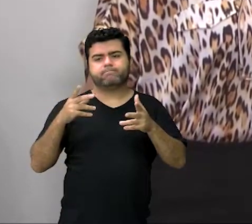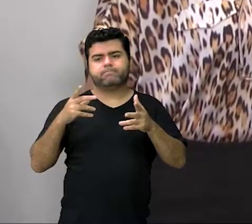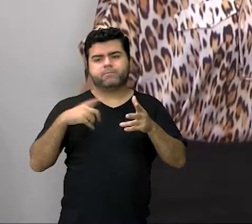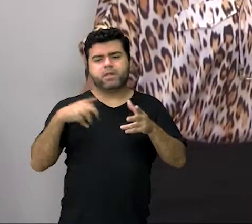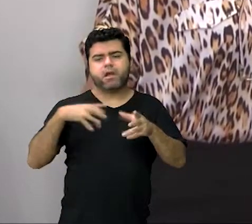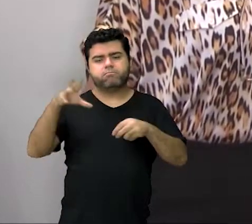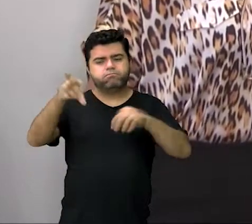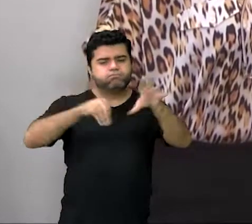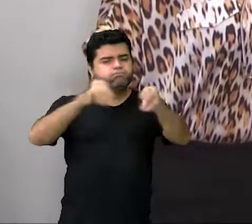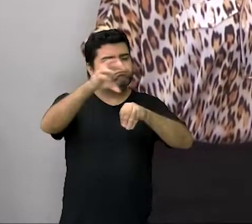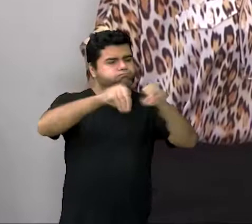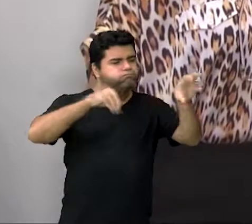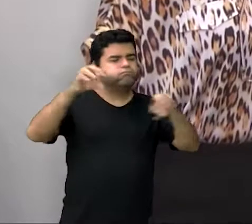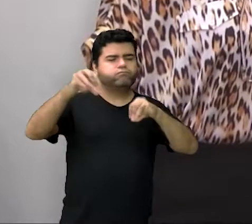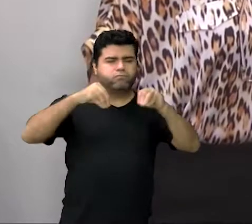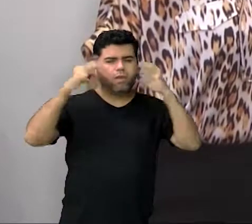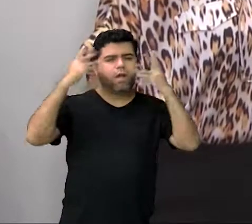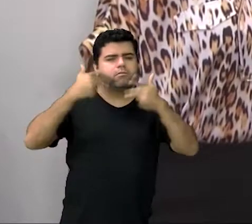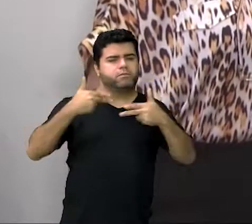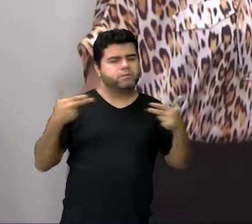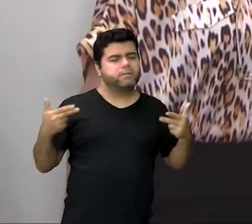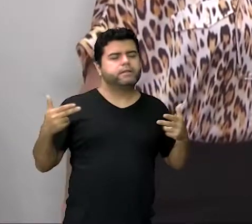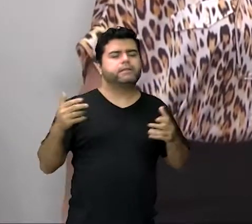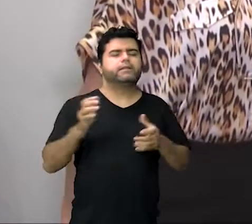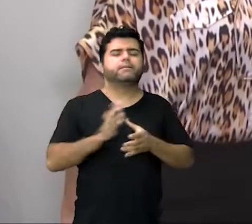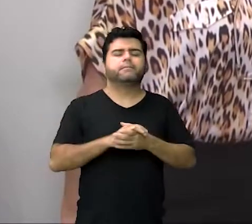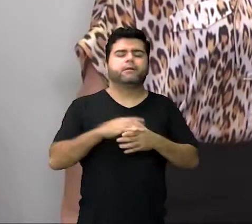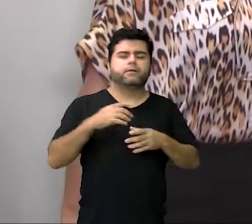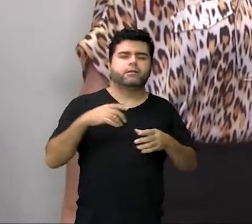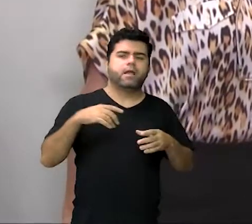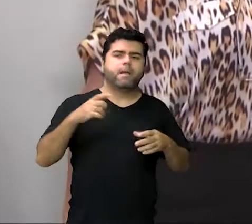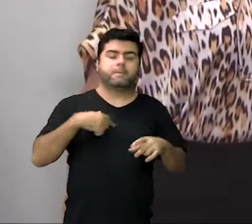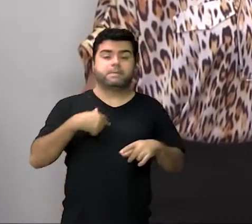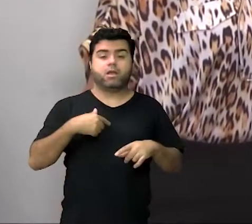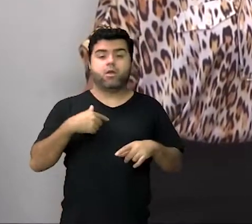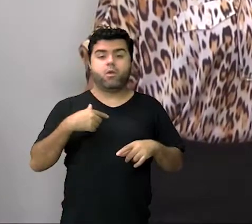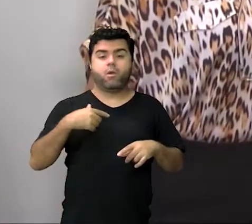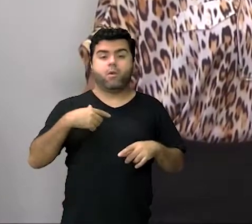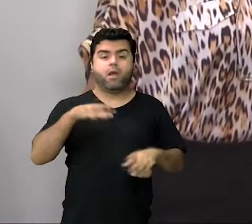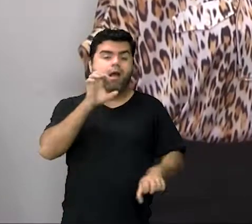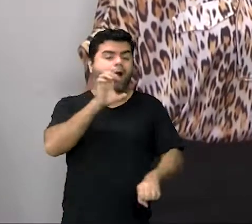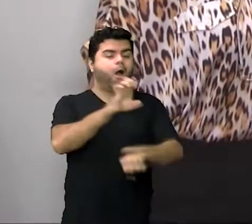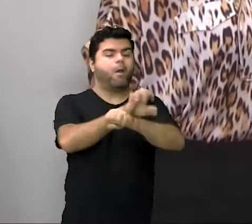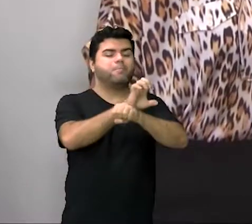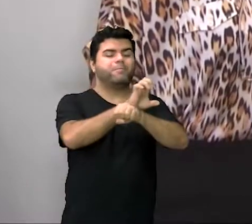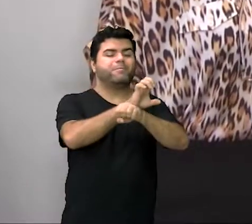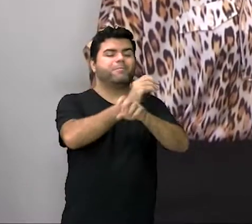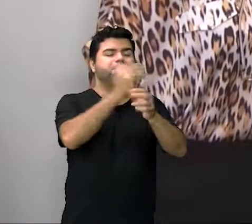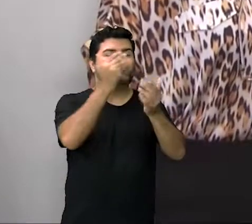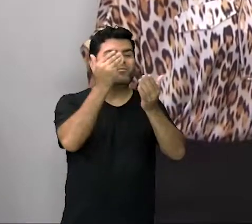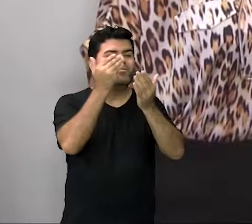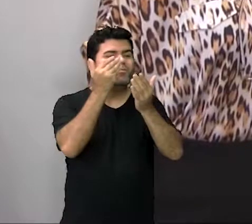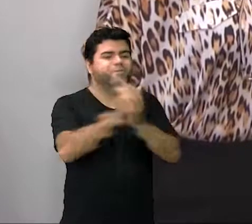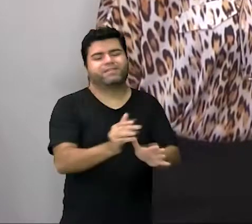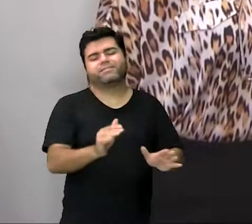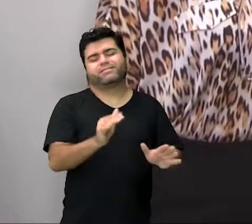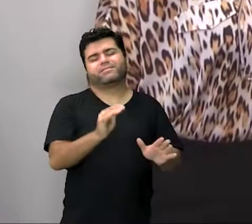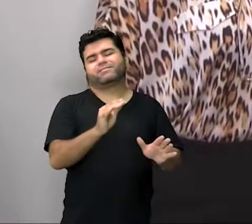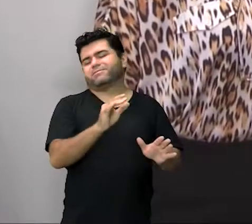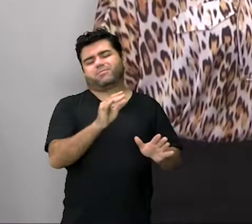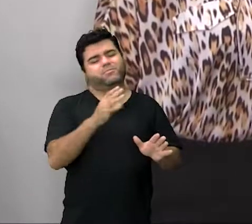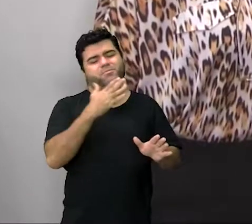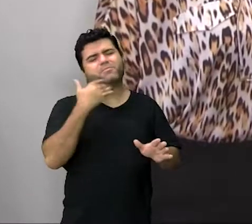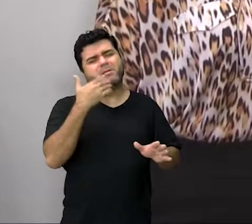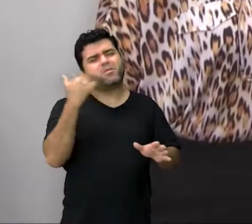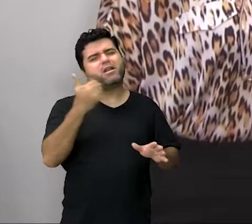recolher animais. Mas eu não estou perdendo a esperança, né, que vai melhorar. Mas